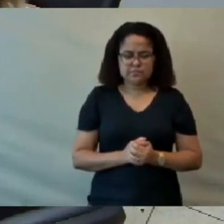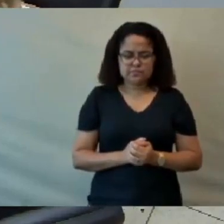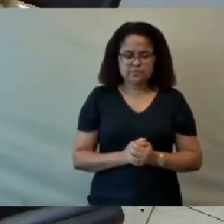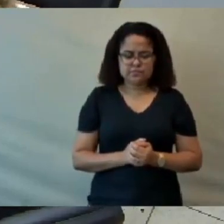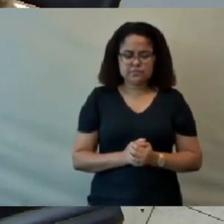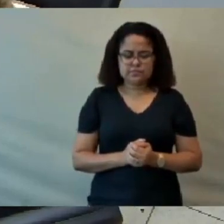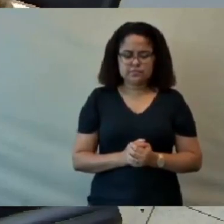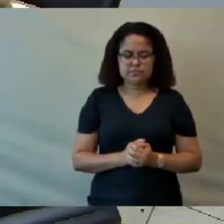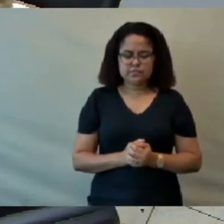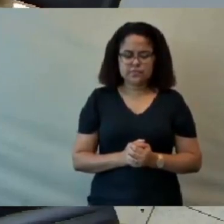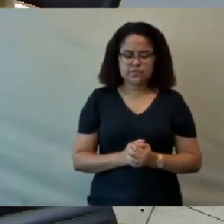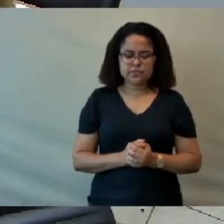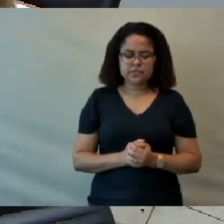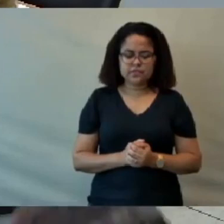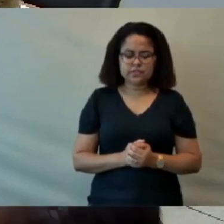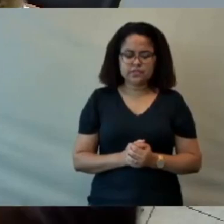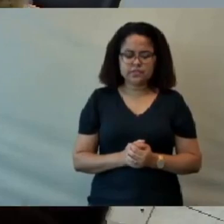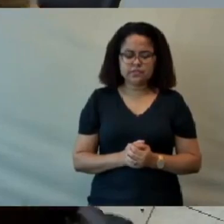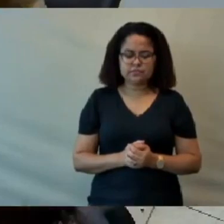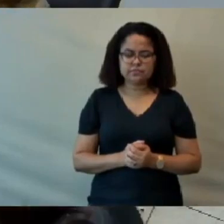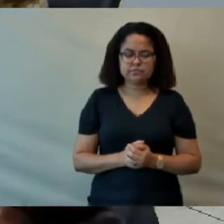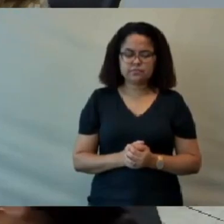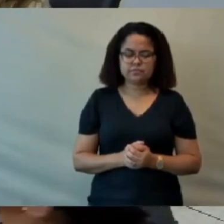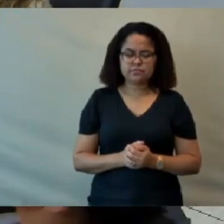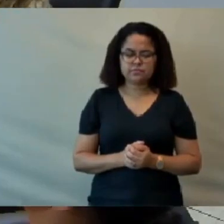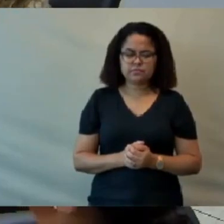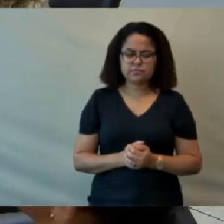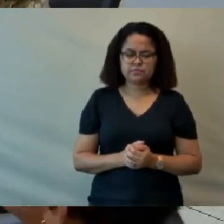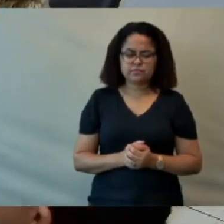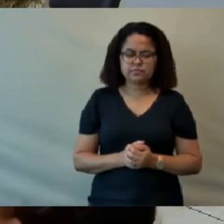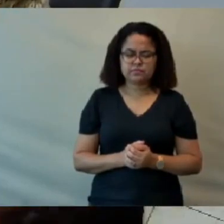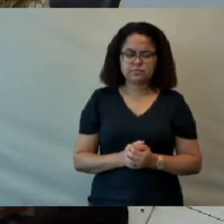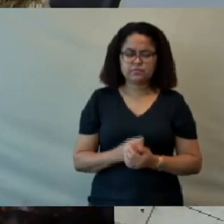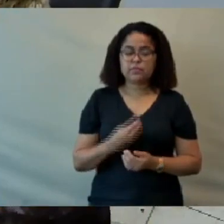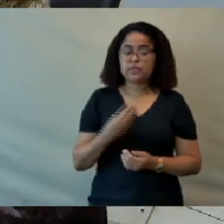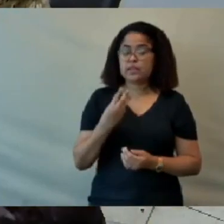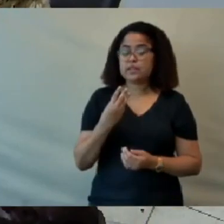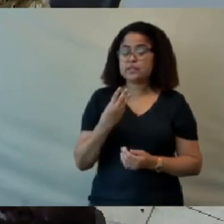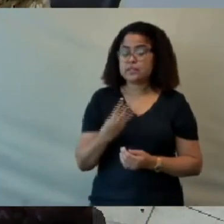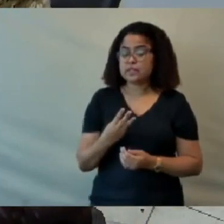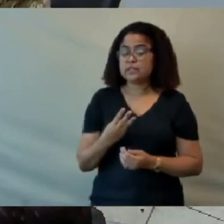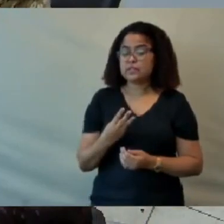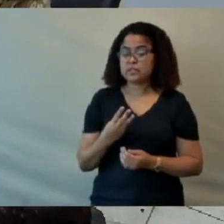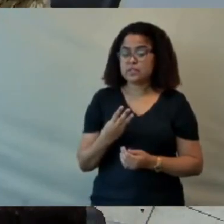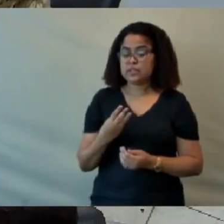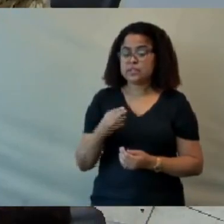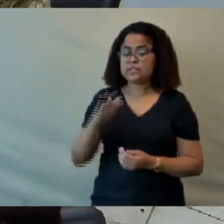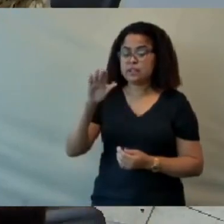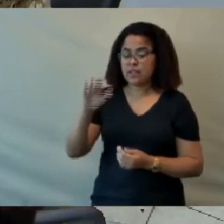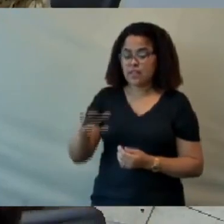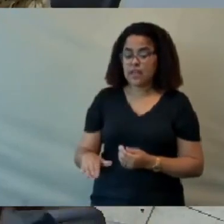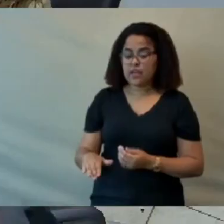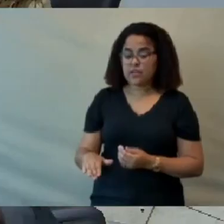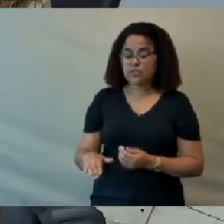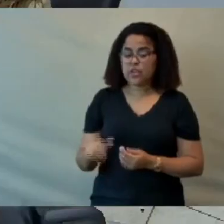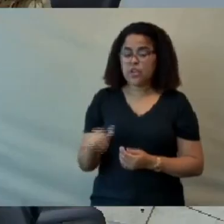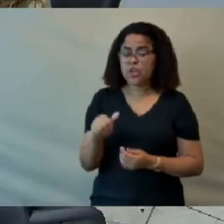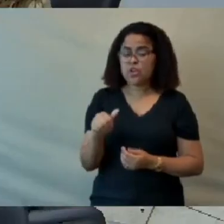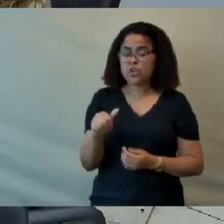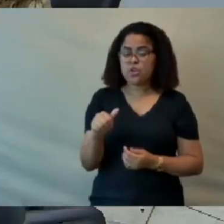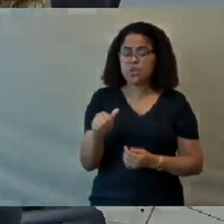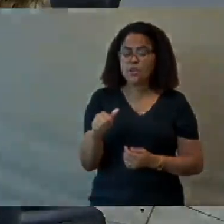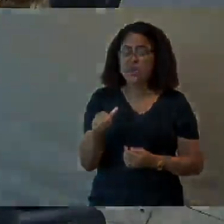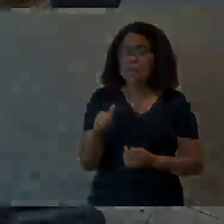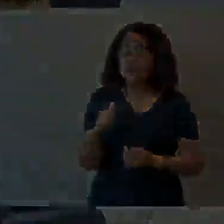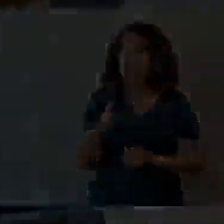eu só preciso informar que às 15 horas e 13 minutos declaro encerrada